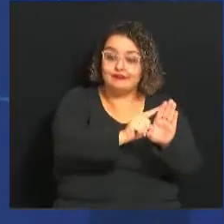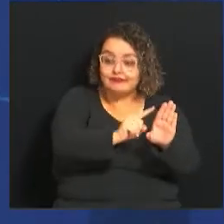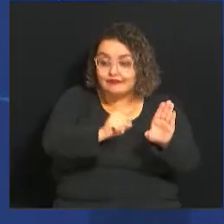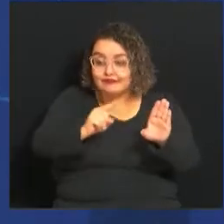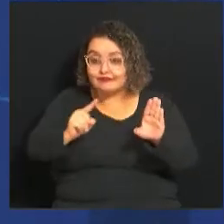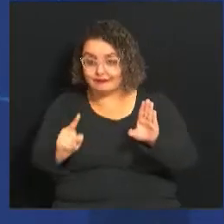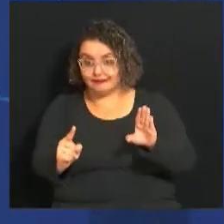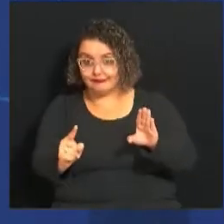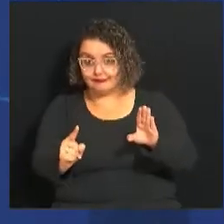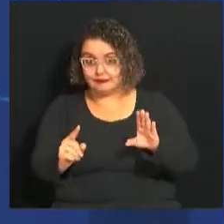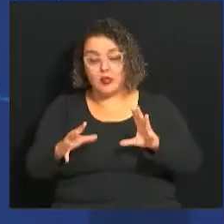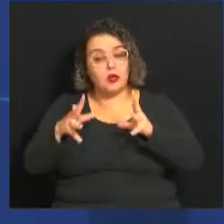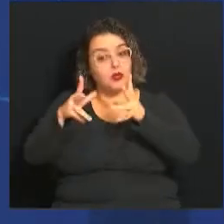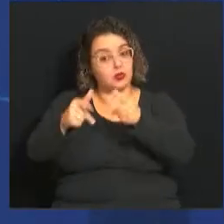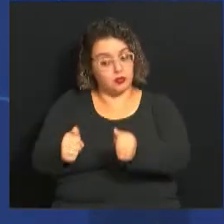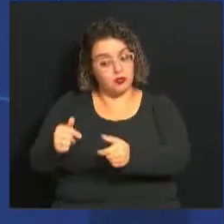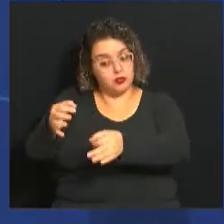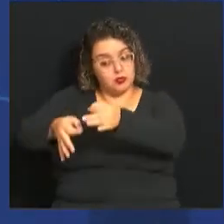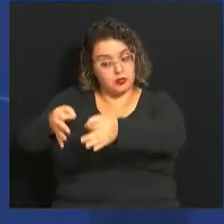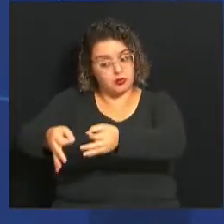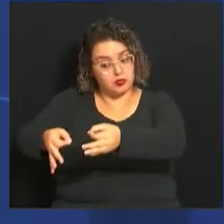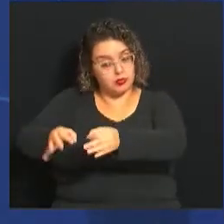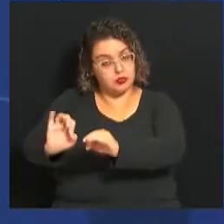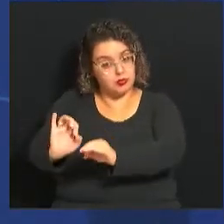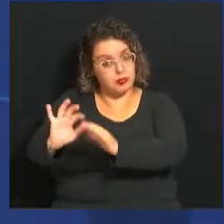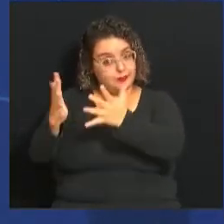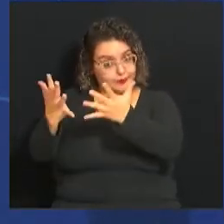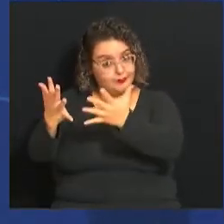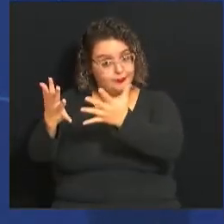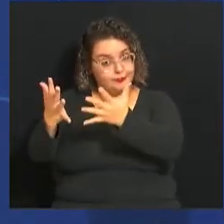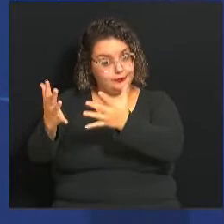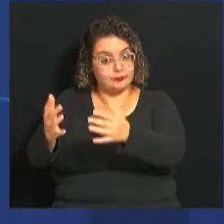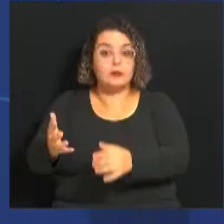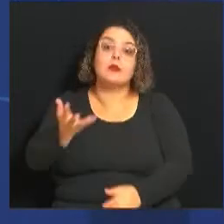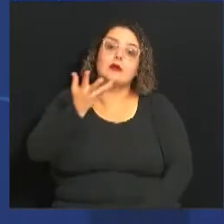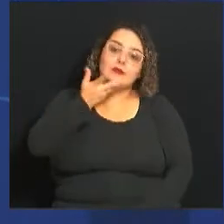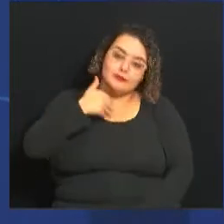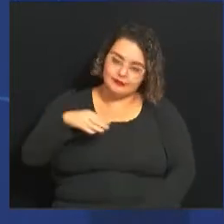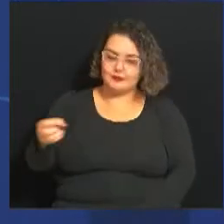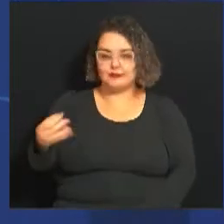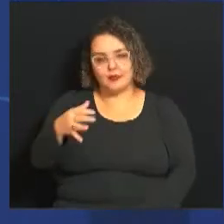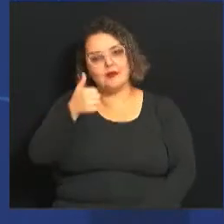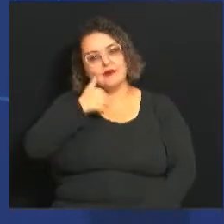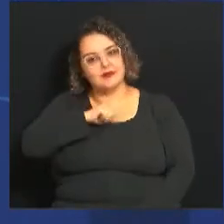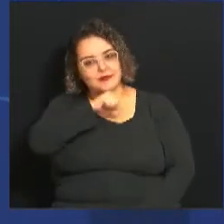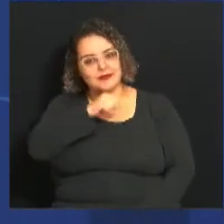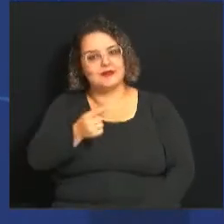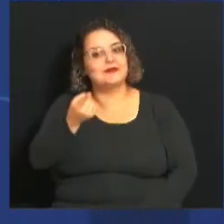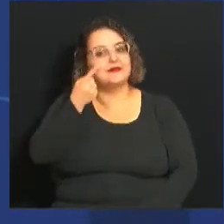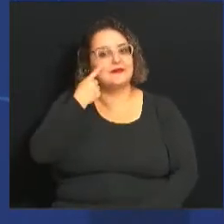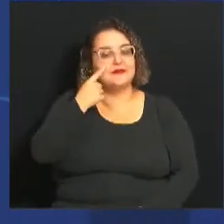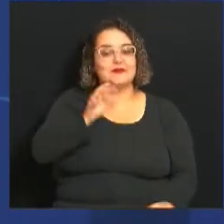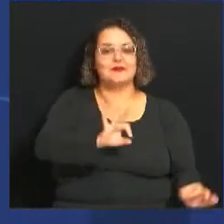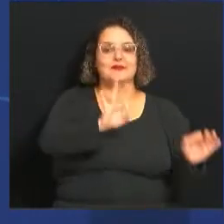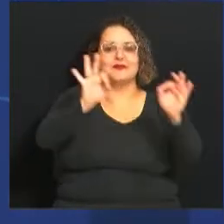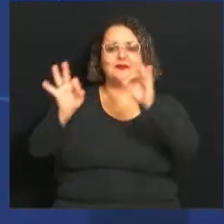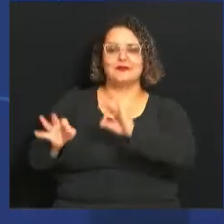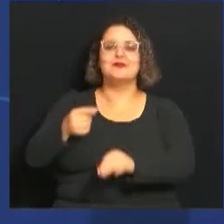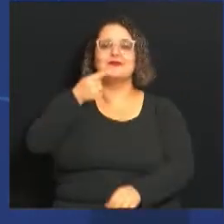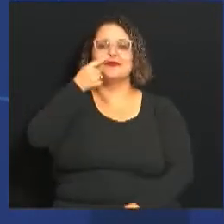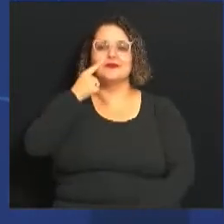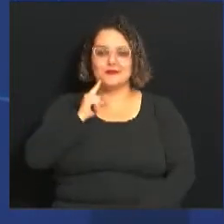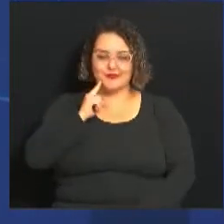que tudo se resolva na justiça, os pequenos ganham novas mães. Acompanhe agora na reportagem de